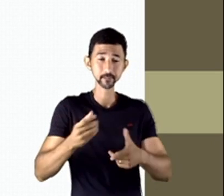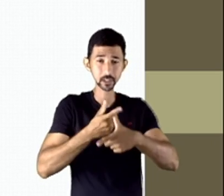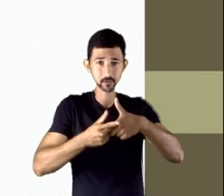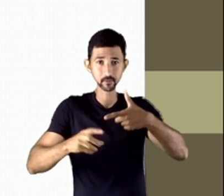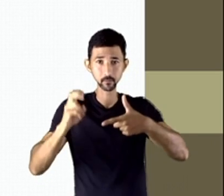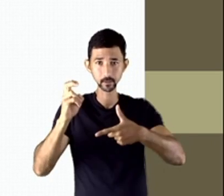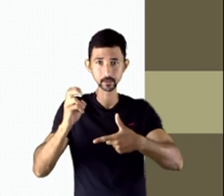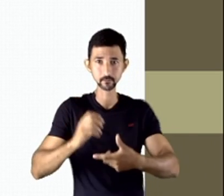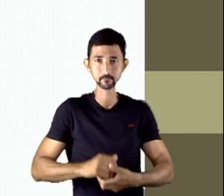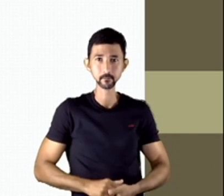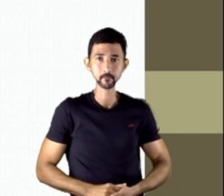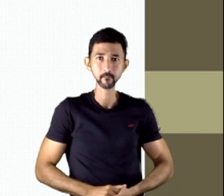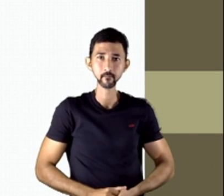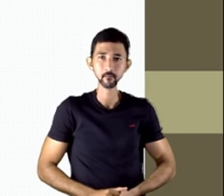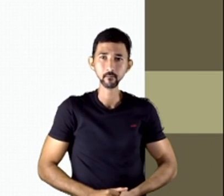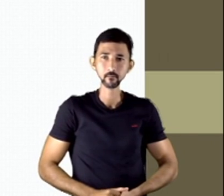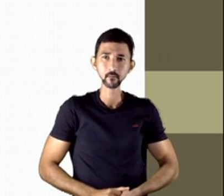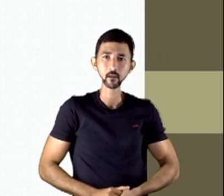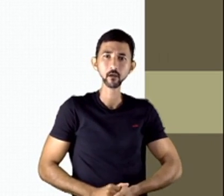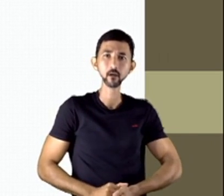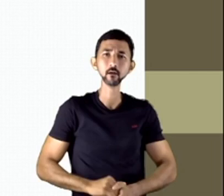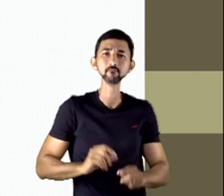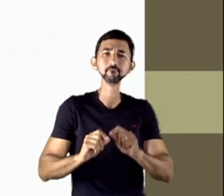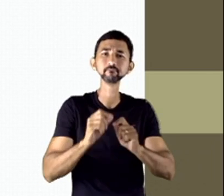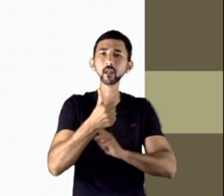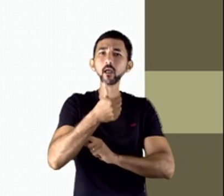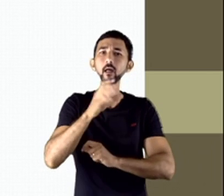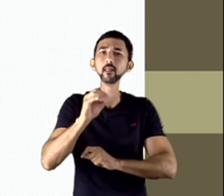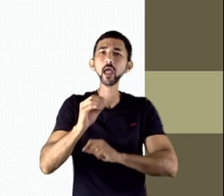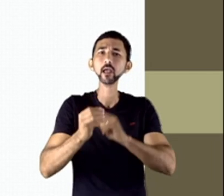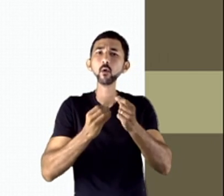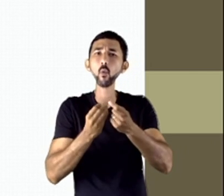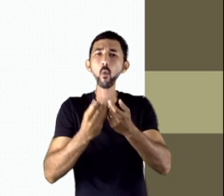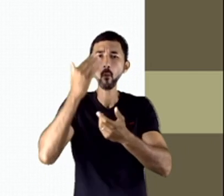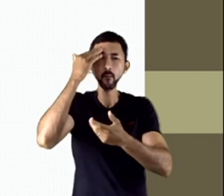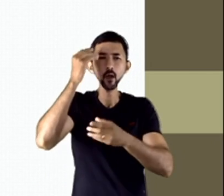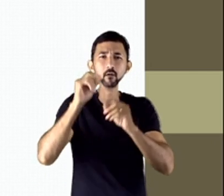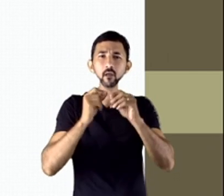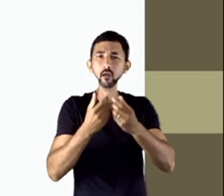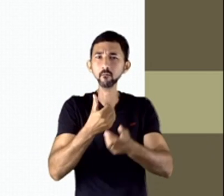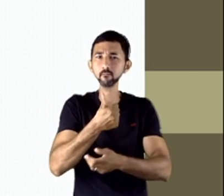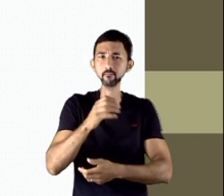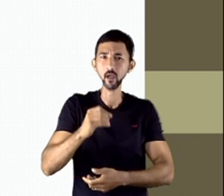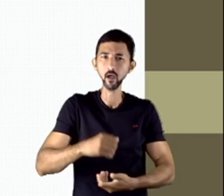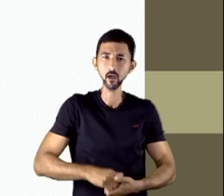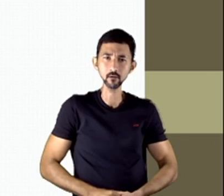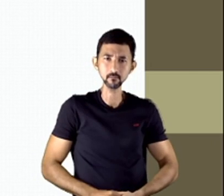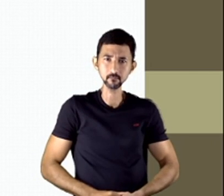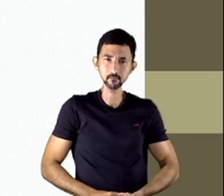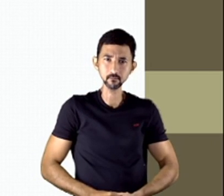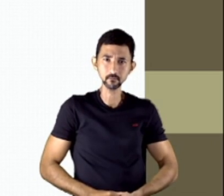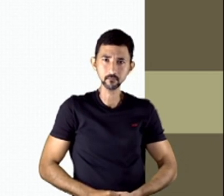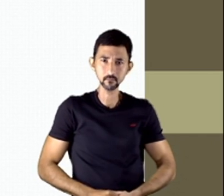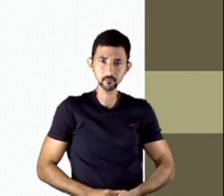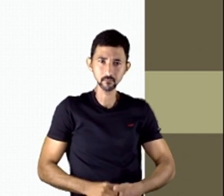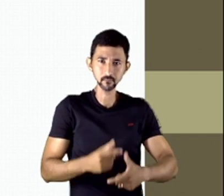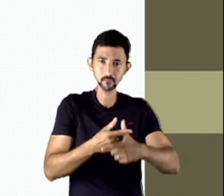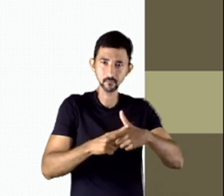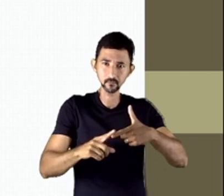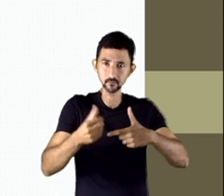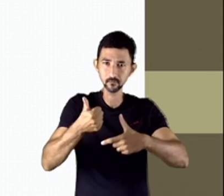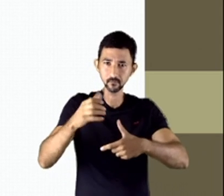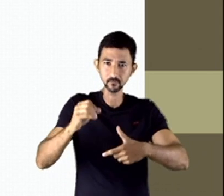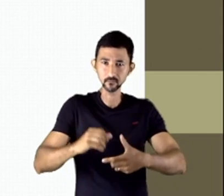por 5. E divisibilidade por 10? Como é que eu sei se o número é divisível por 10? Ele vai ser divisível por